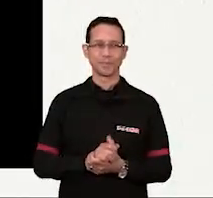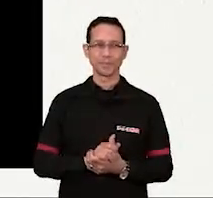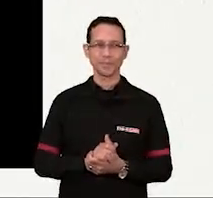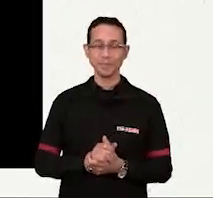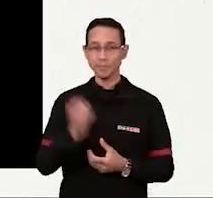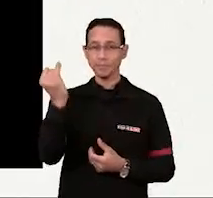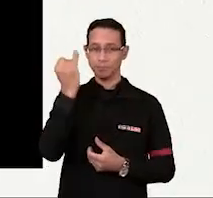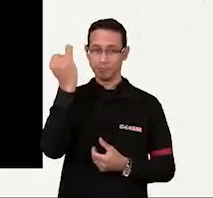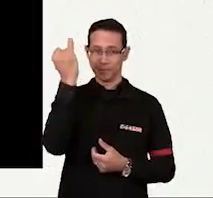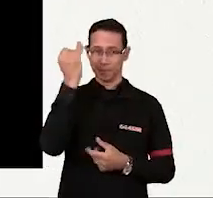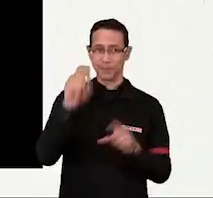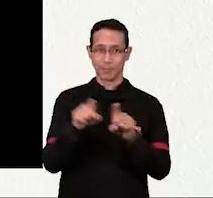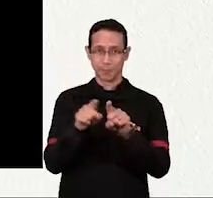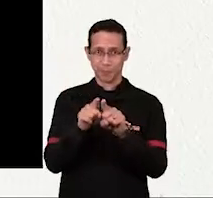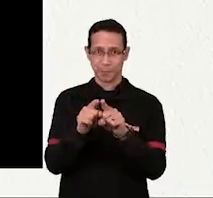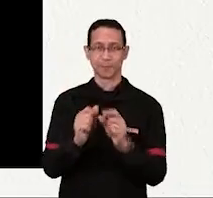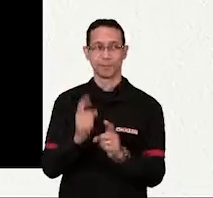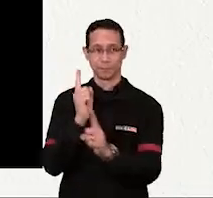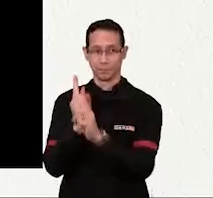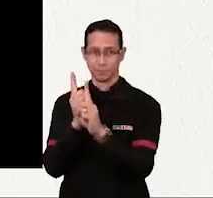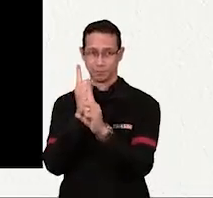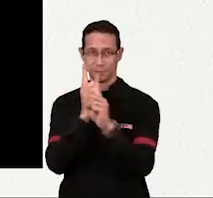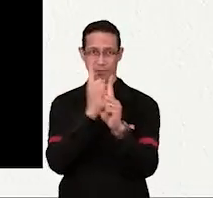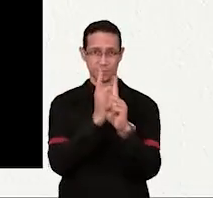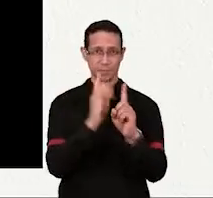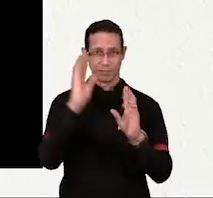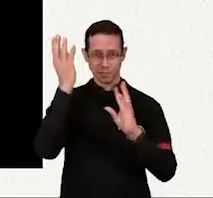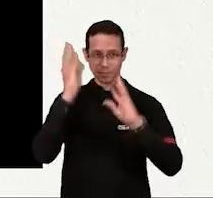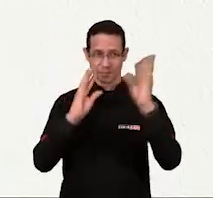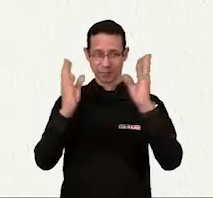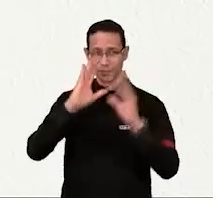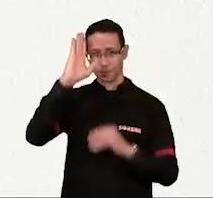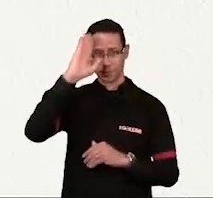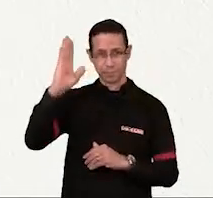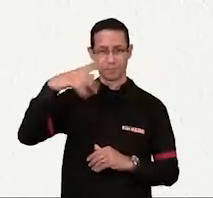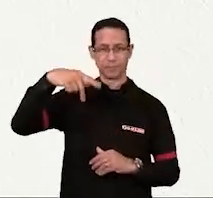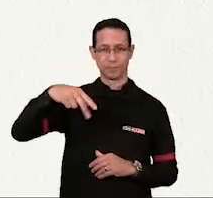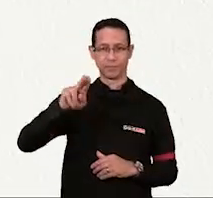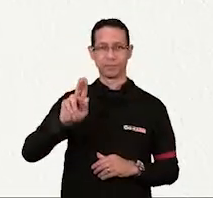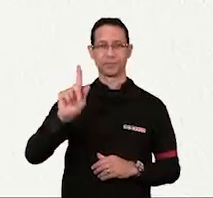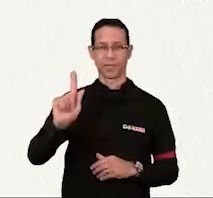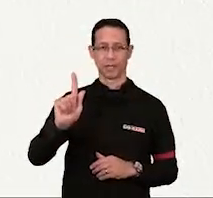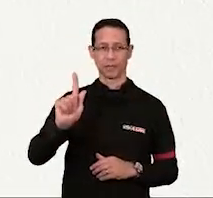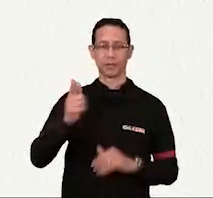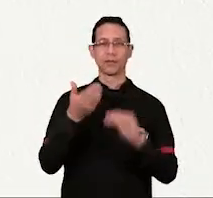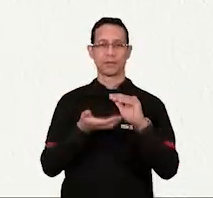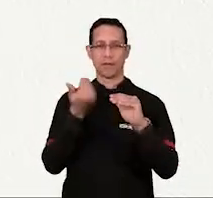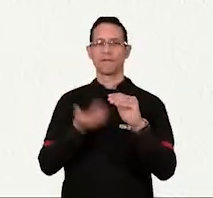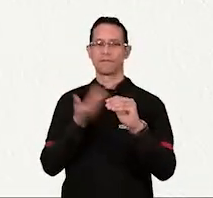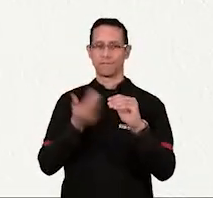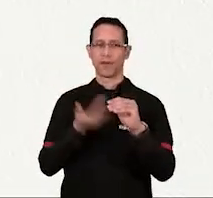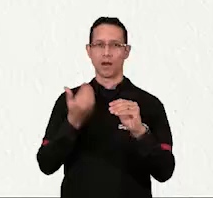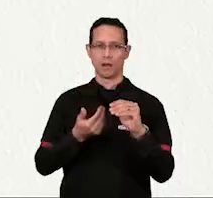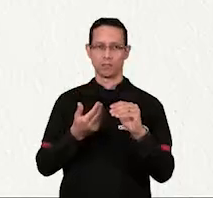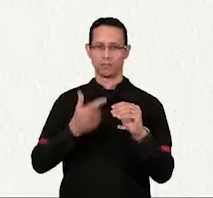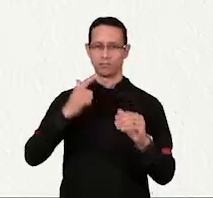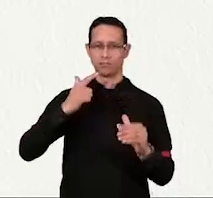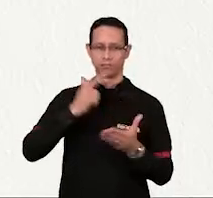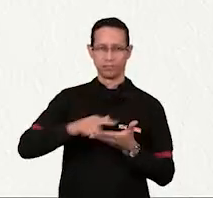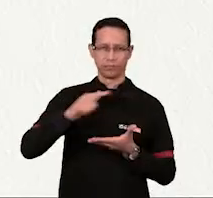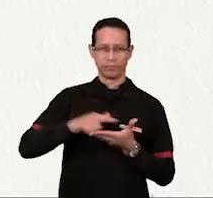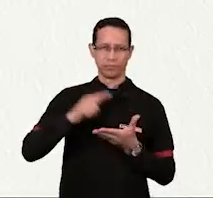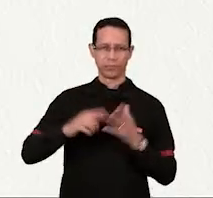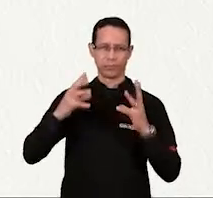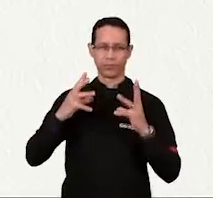O importante, né, quando se deparar com uma situação dessa, principalmente no Pug, é lavar essa orelha depois da